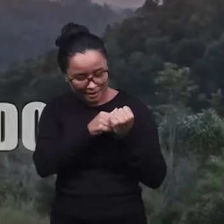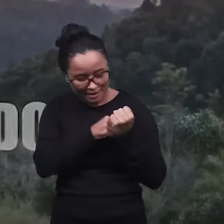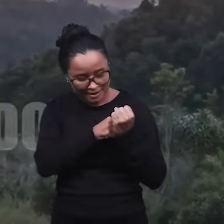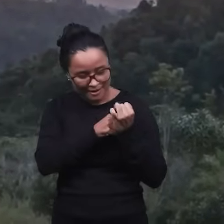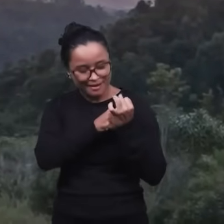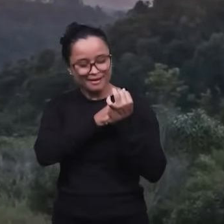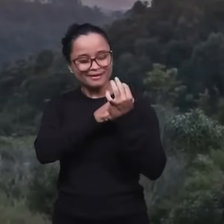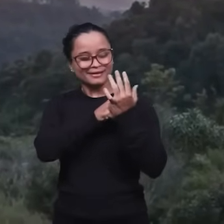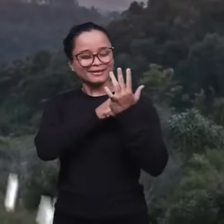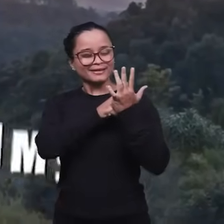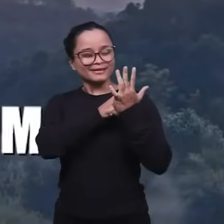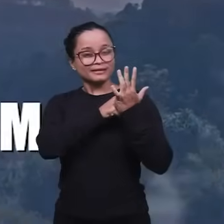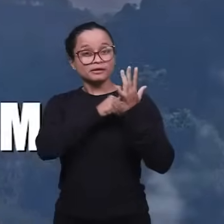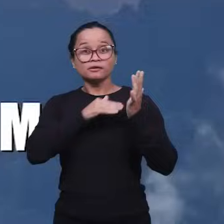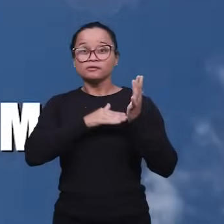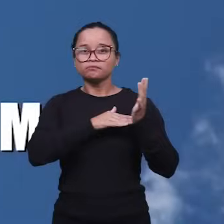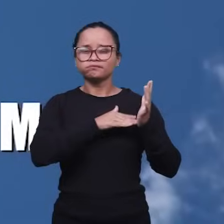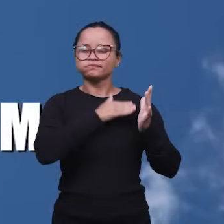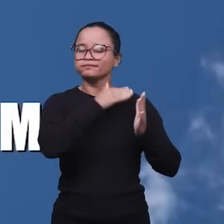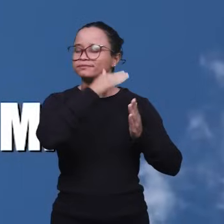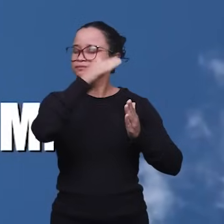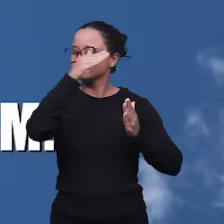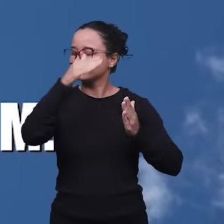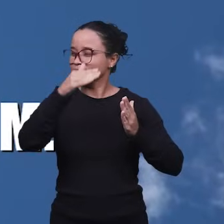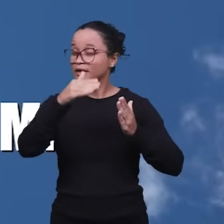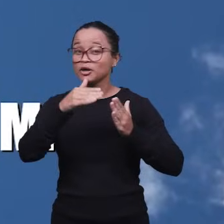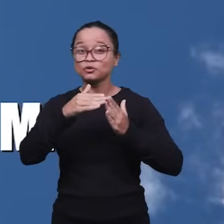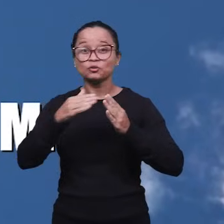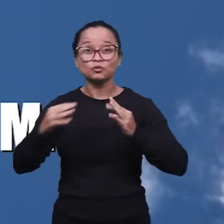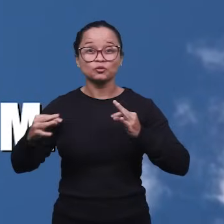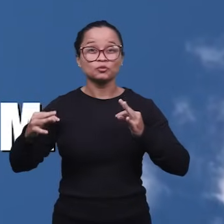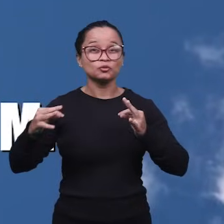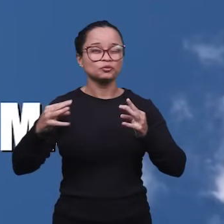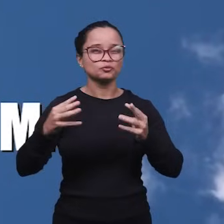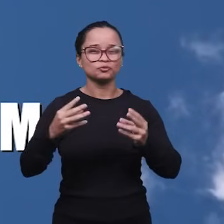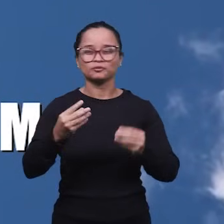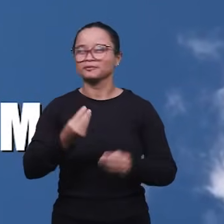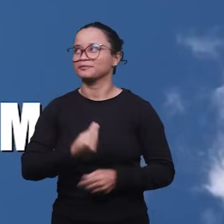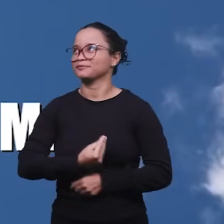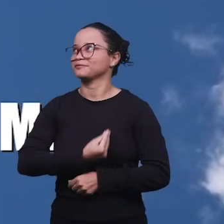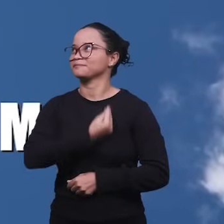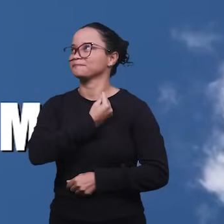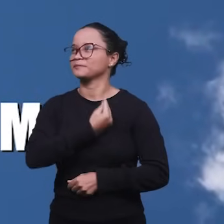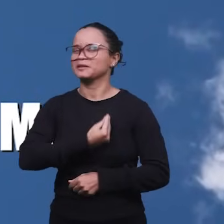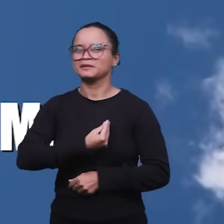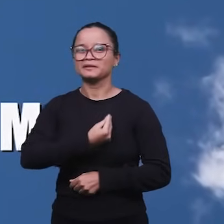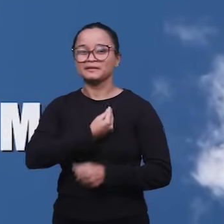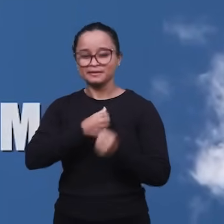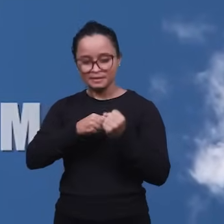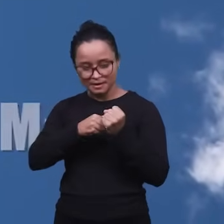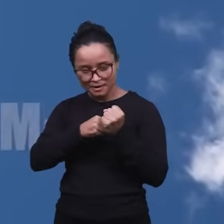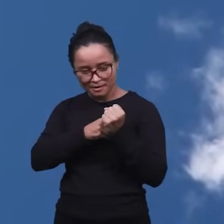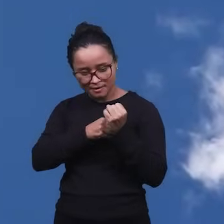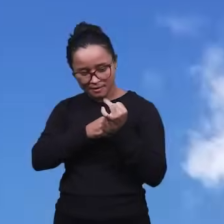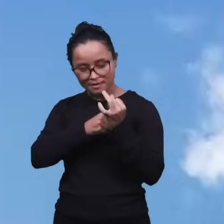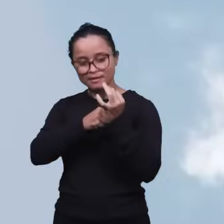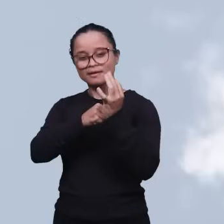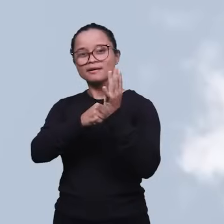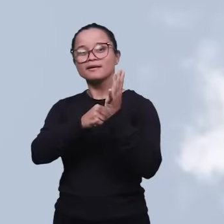mudou. Este mistério é tudo pra mim.